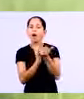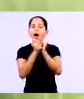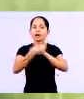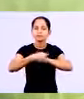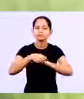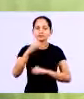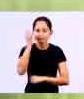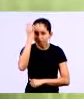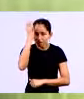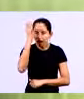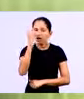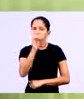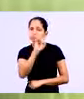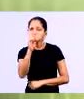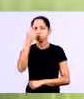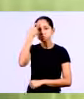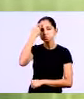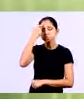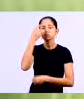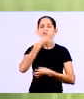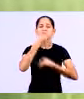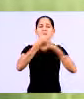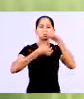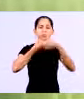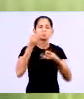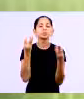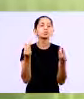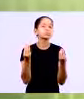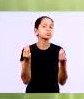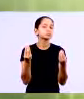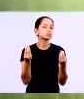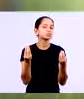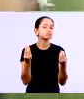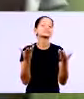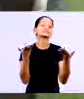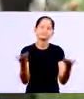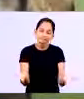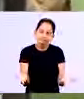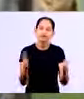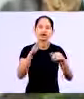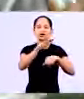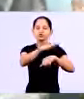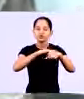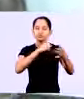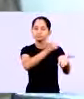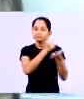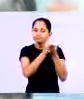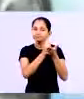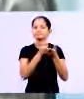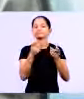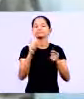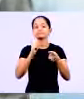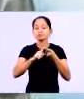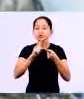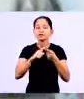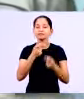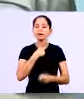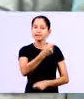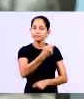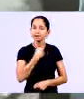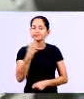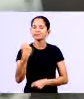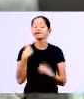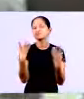elas pensam a respeito do novo acordo ortográfico. Então nós chamamos agora a enquete que foi feita aqui pelos